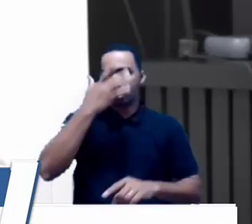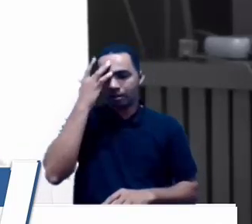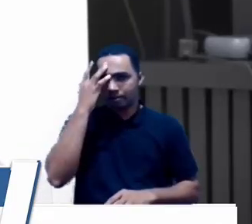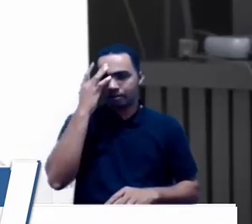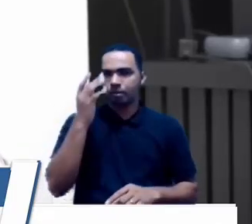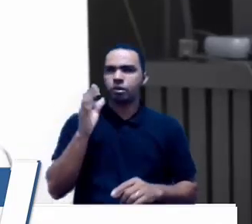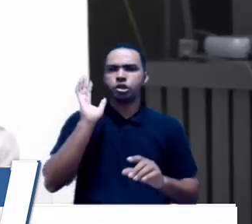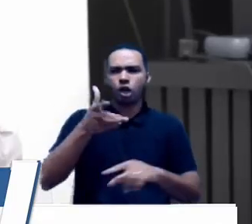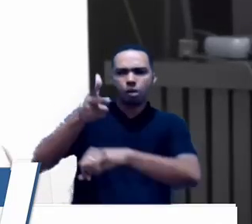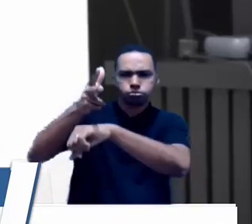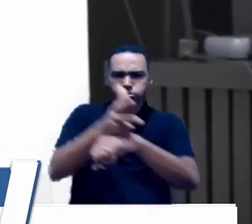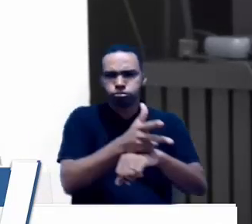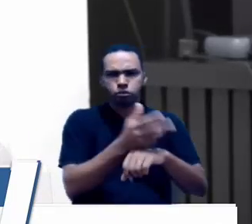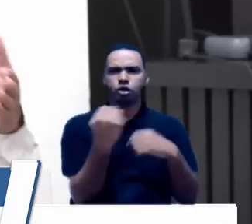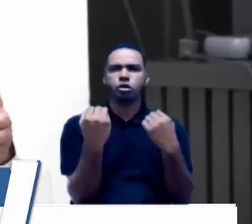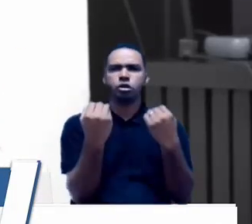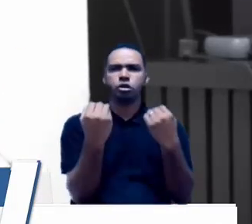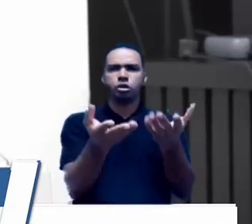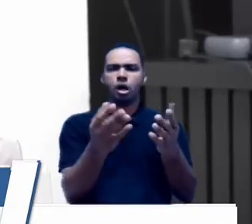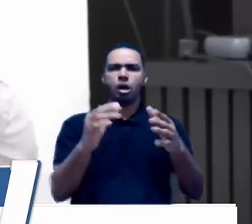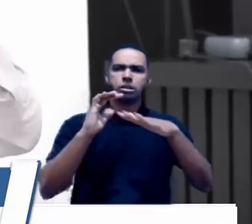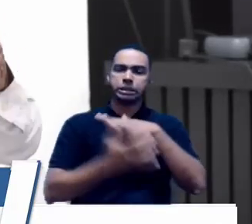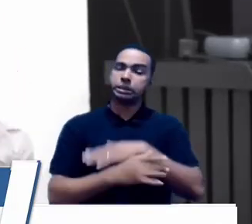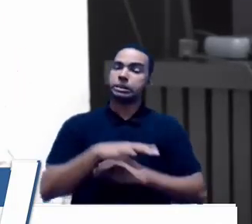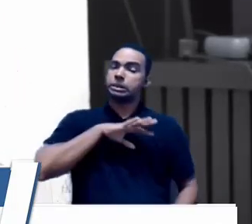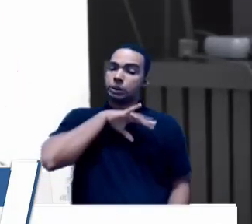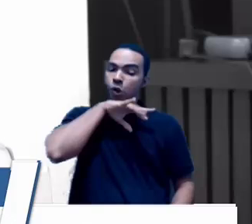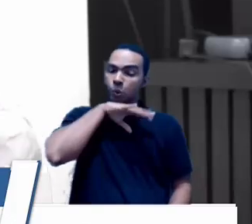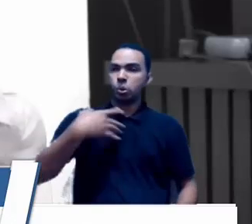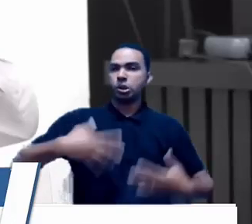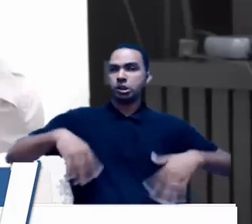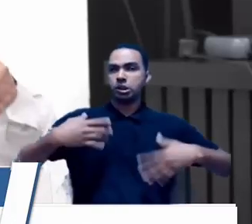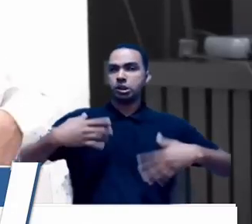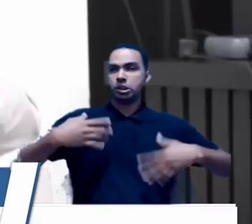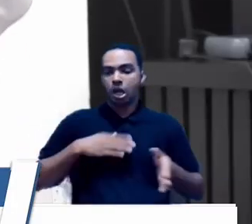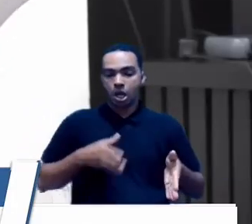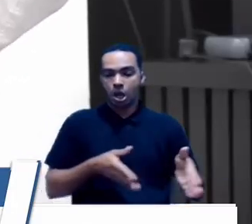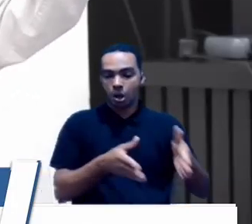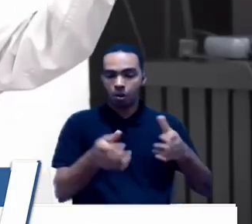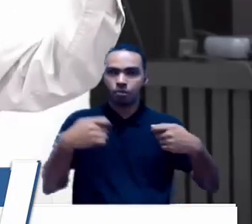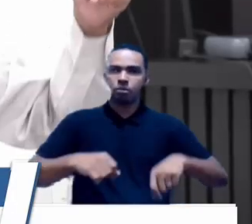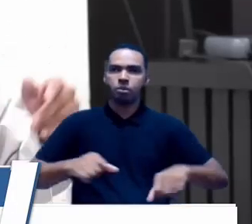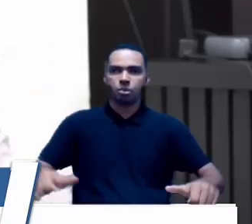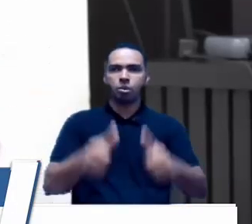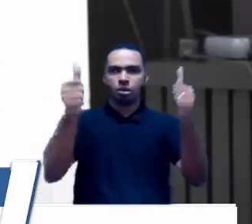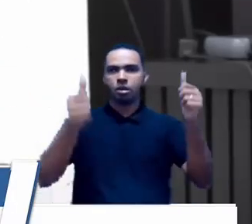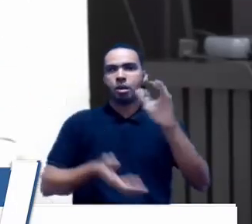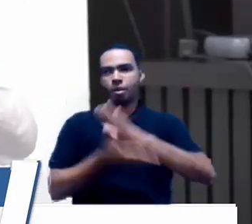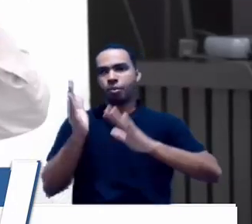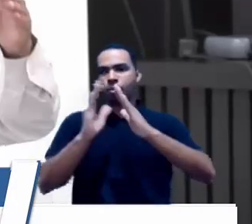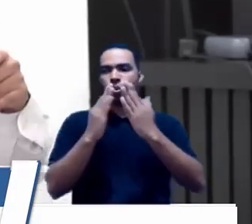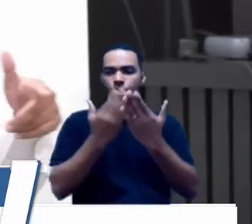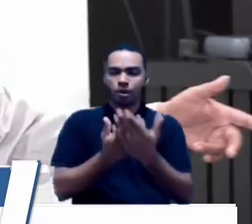está ficando ruim, né? Porque se tem a rua, tem que levar os meninos na creche, todo mundo tem que dar a volta lá por cima para sair no